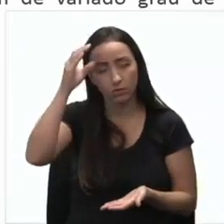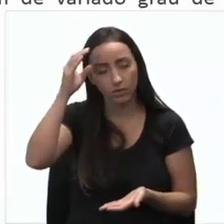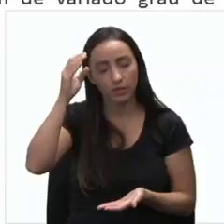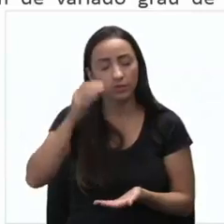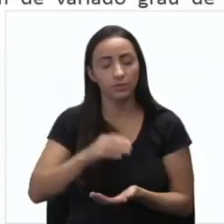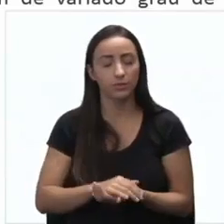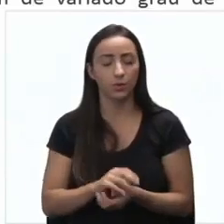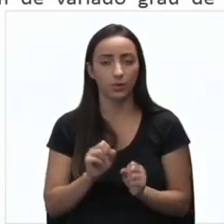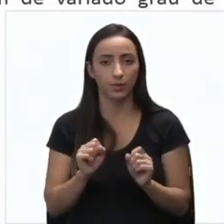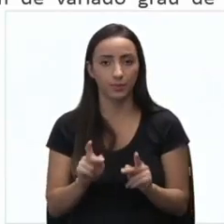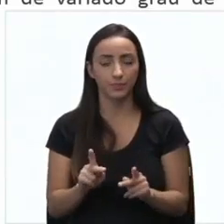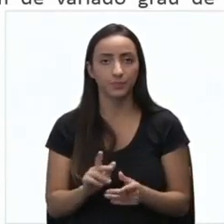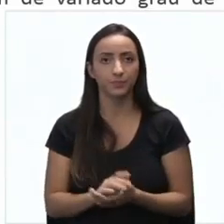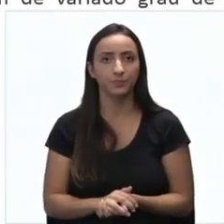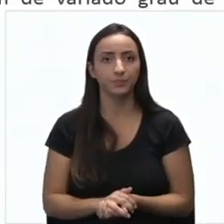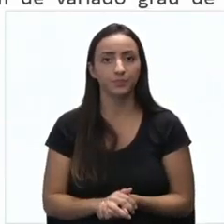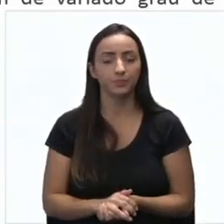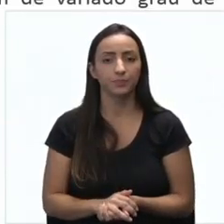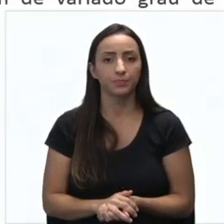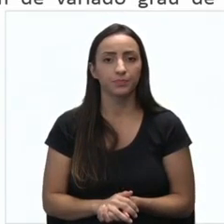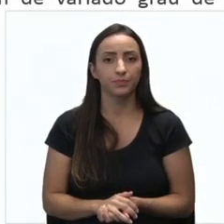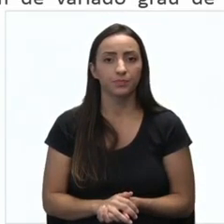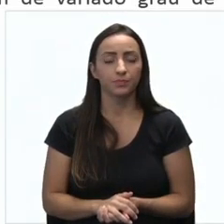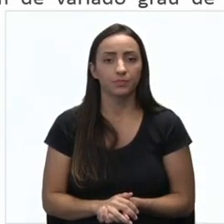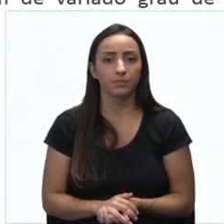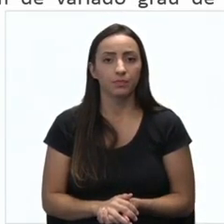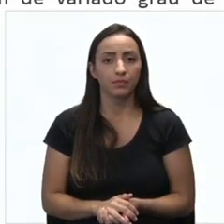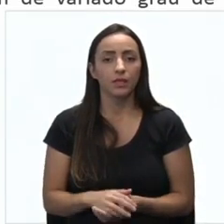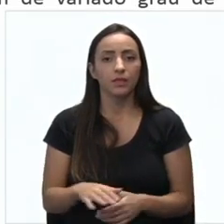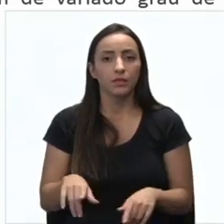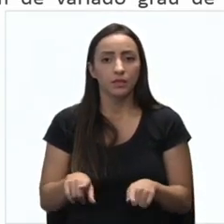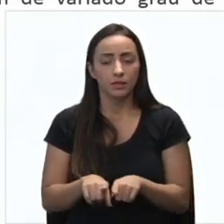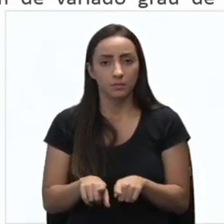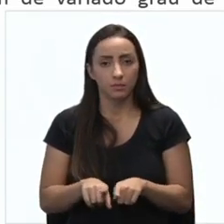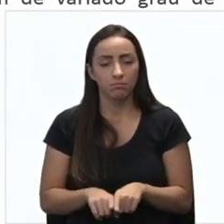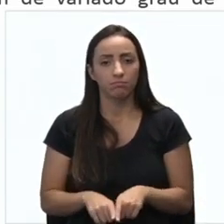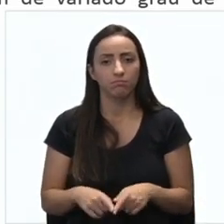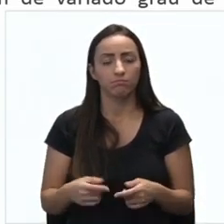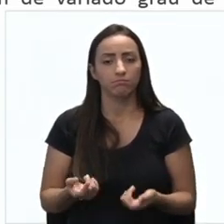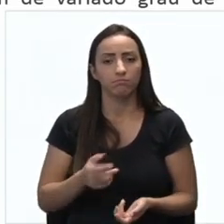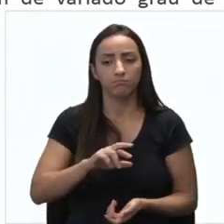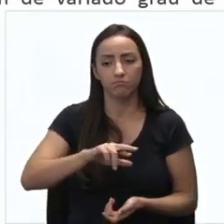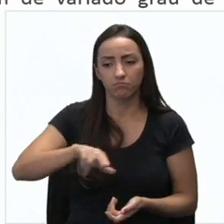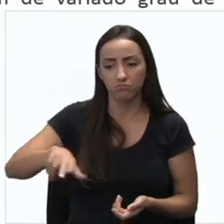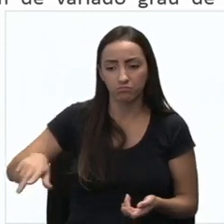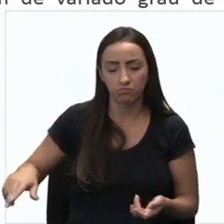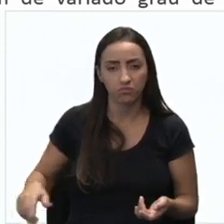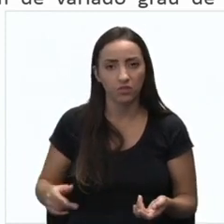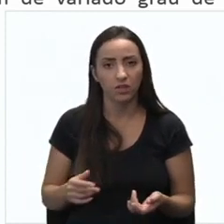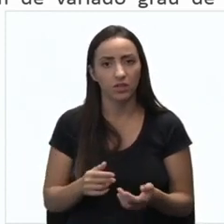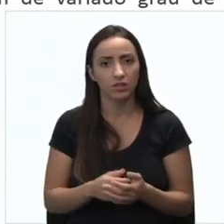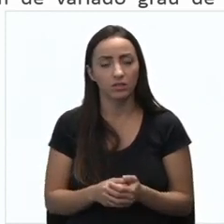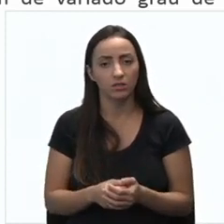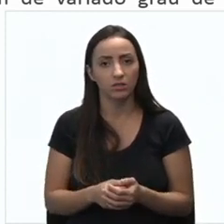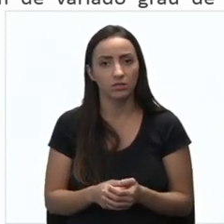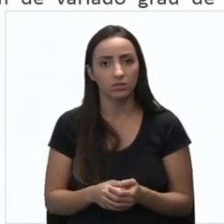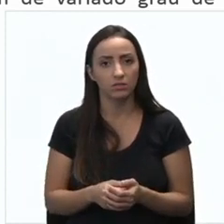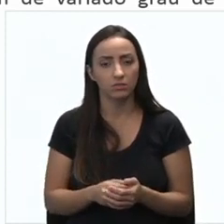usuário da saúde. Bem, ocupam aí os mais diversos cargos, funções